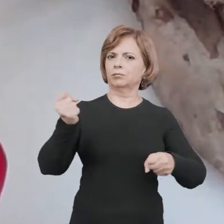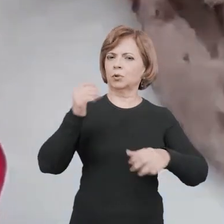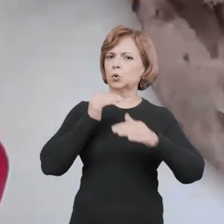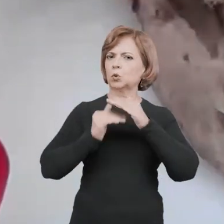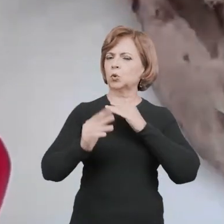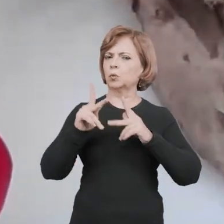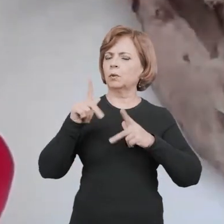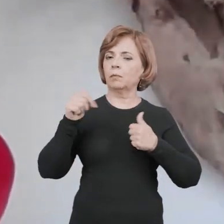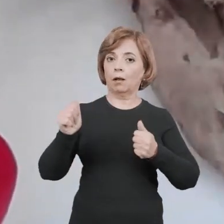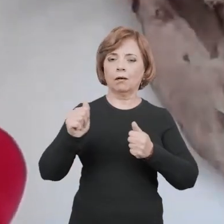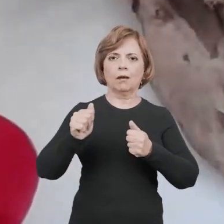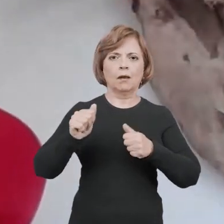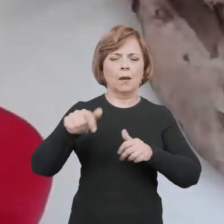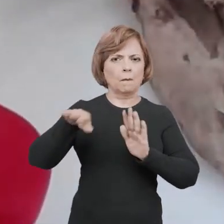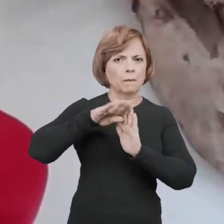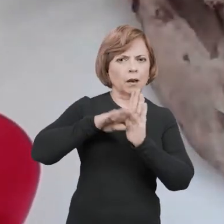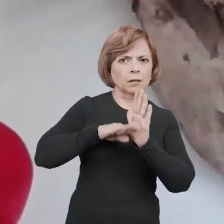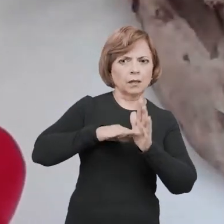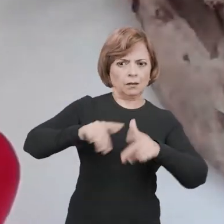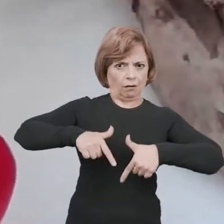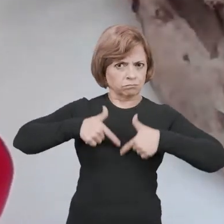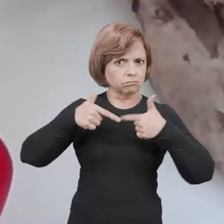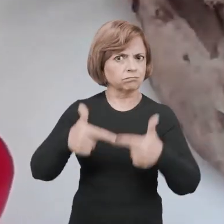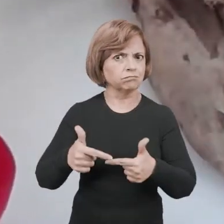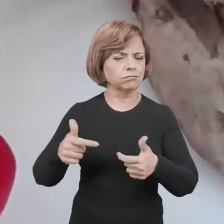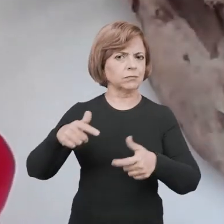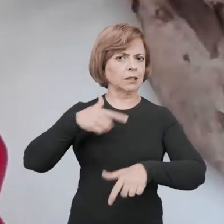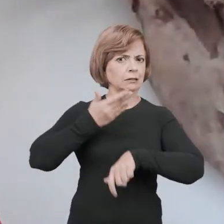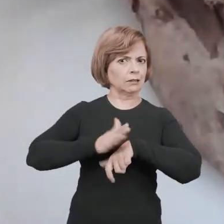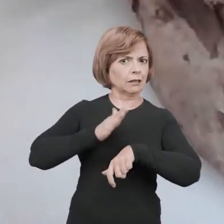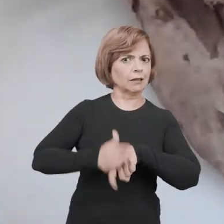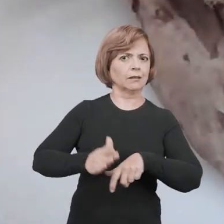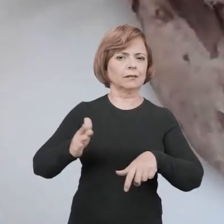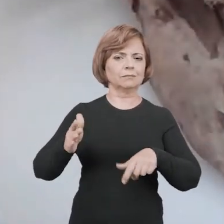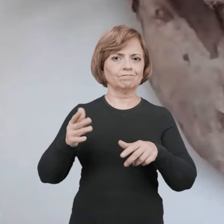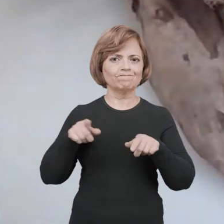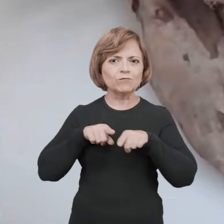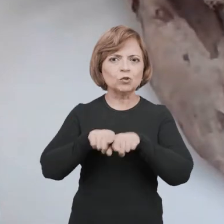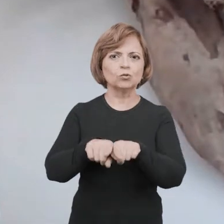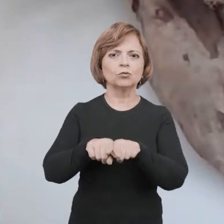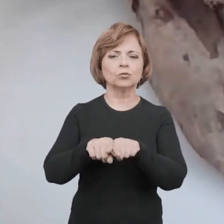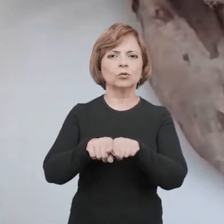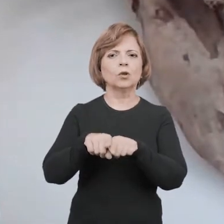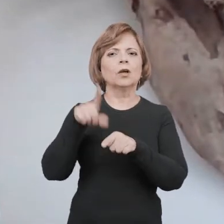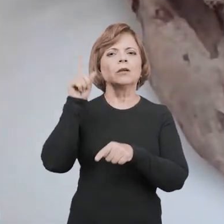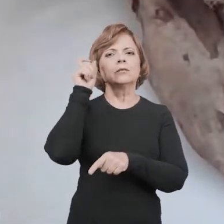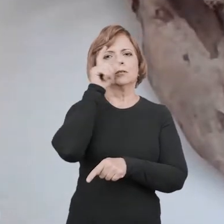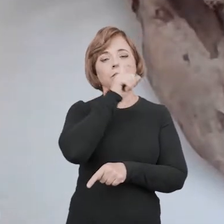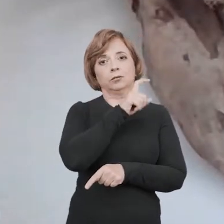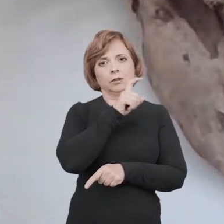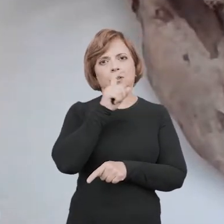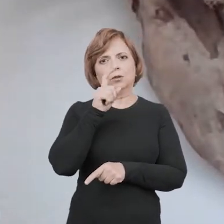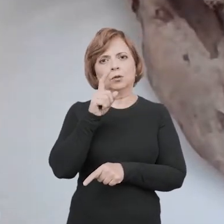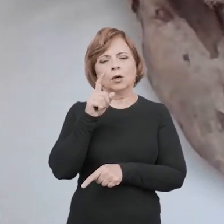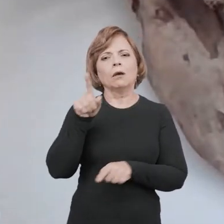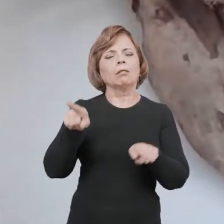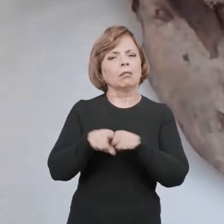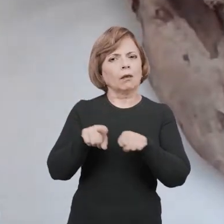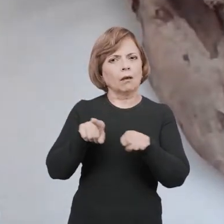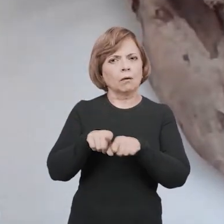para a Subplan, planejar e agir ao mesmo tempo e, sobretudo, muitas vezes,